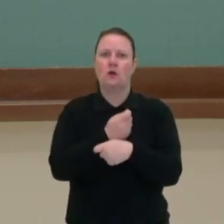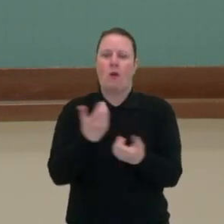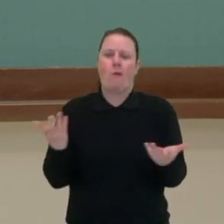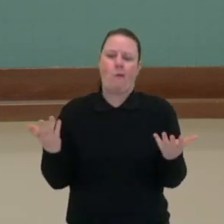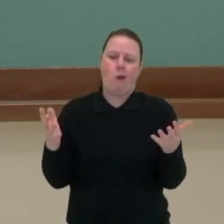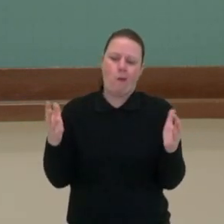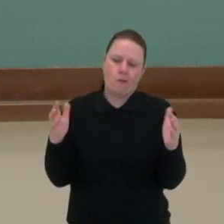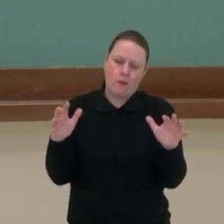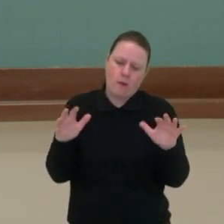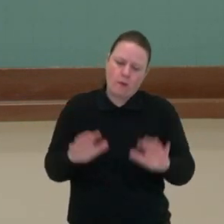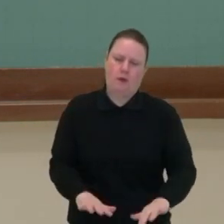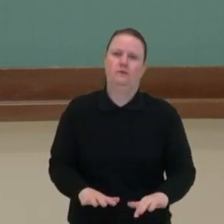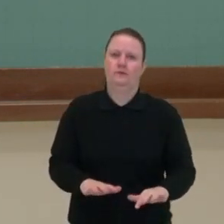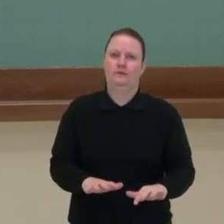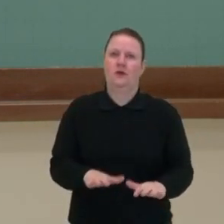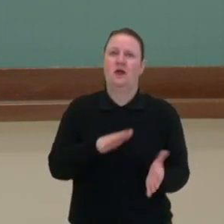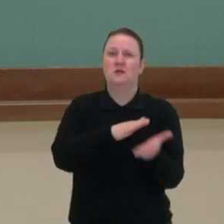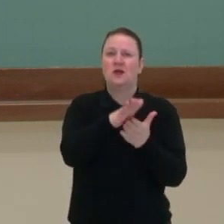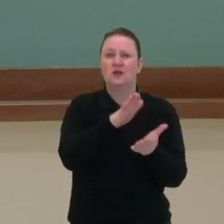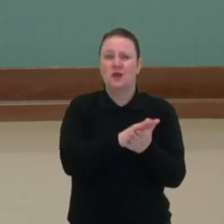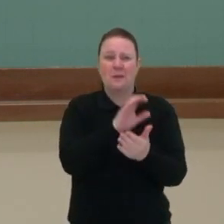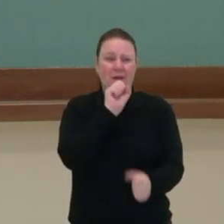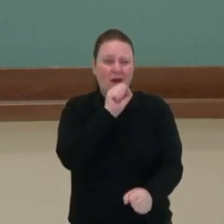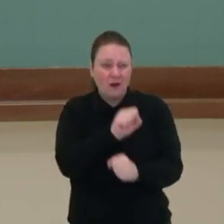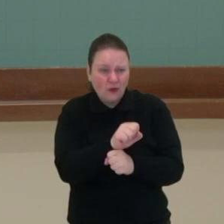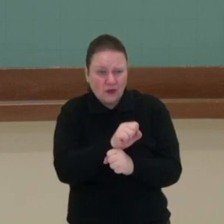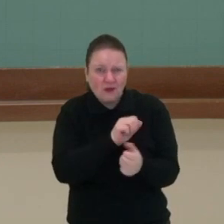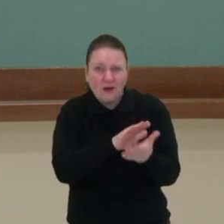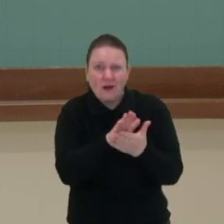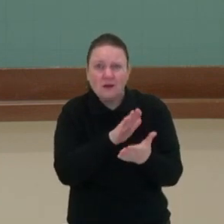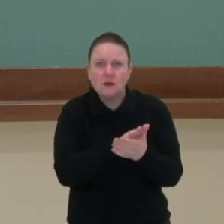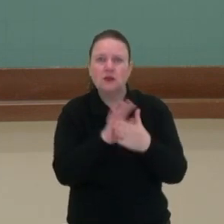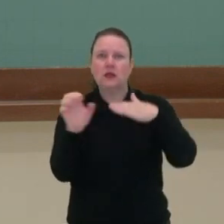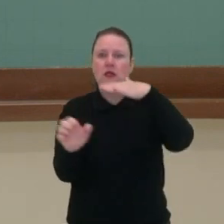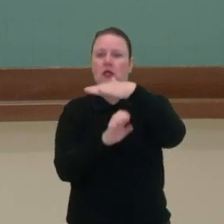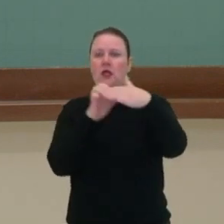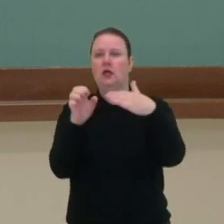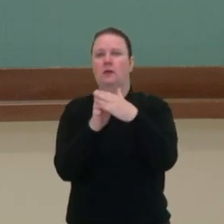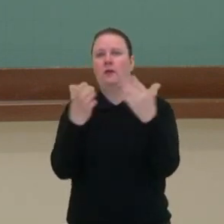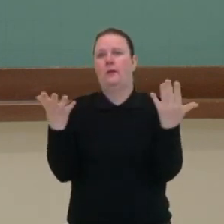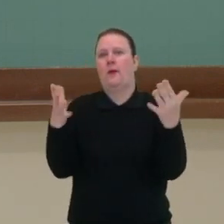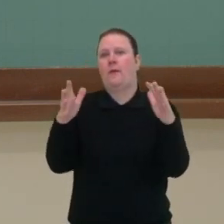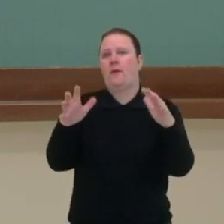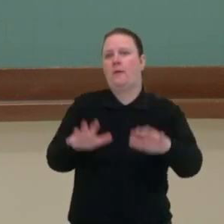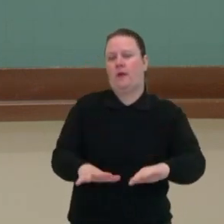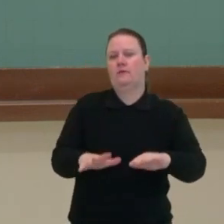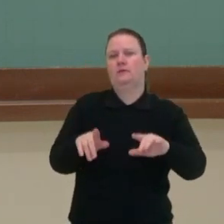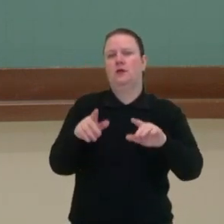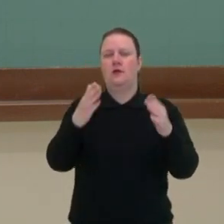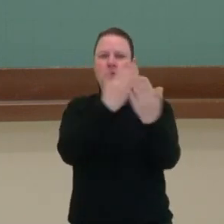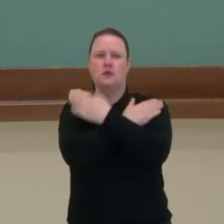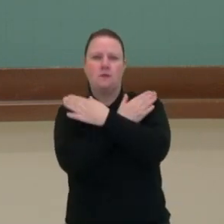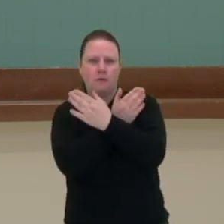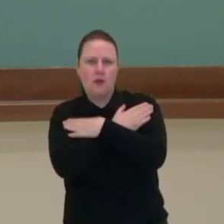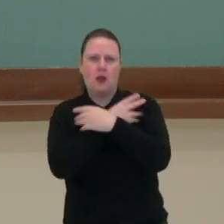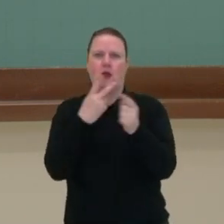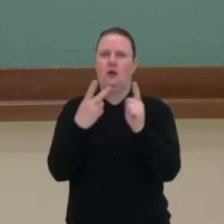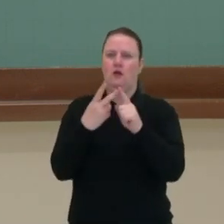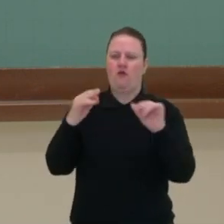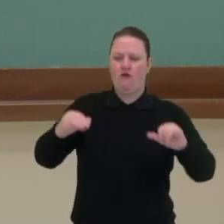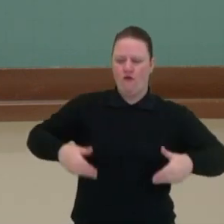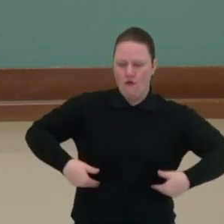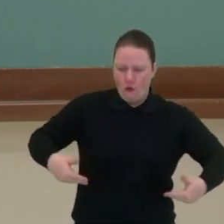porque baixou demais o consumo, parou o consumo, empresas faliram, problema do desemprego, da fome e a